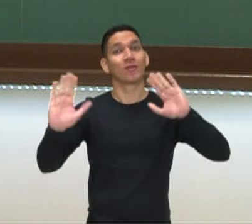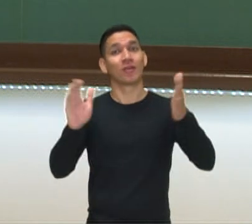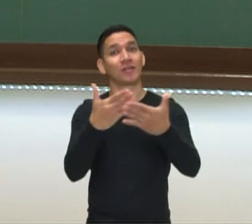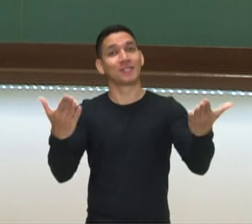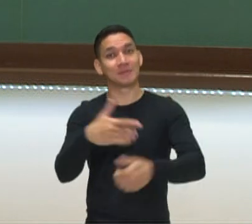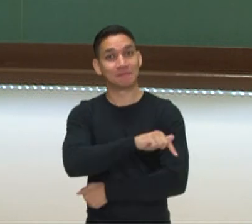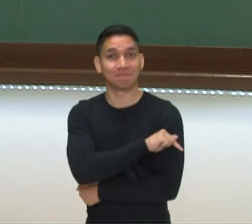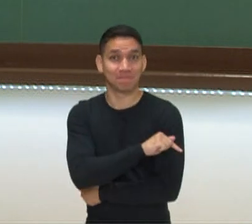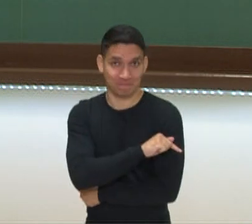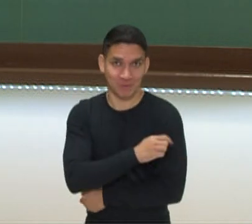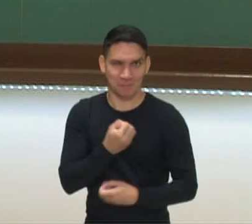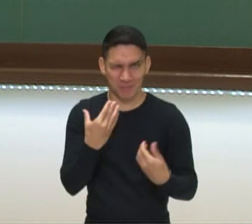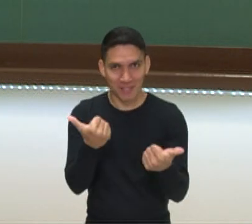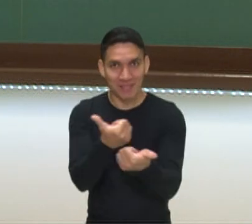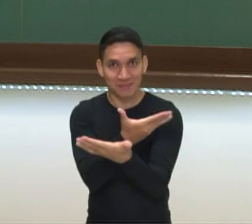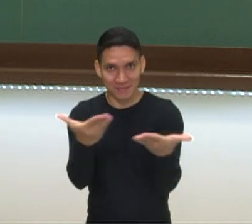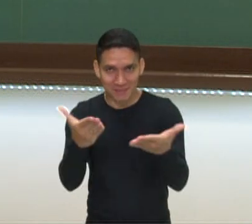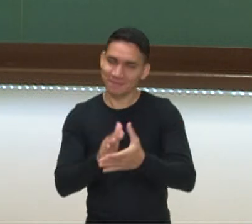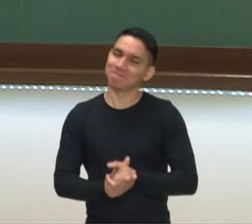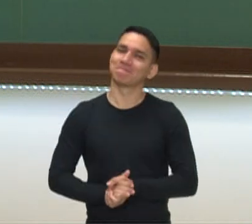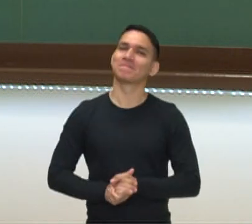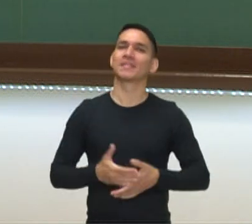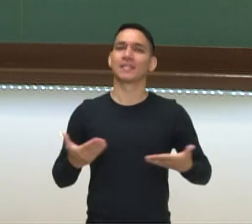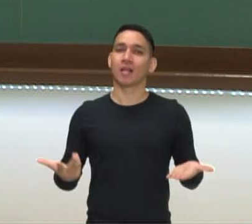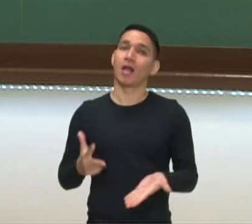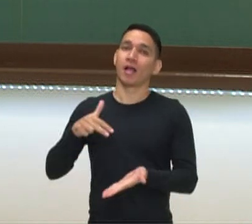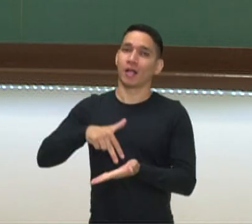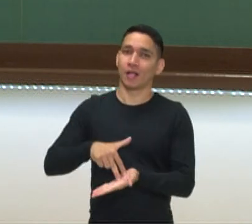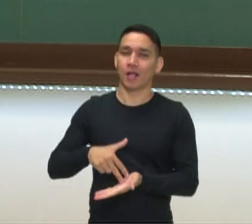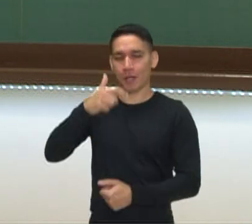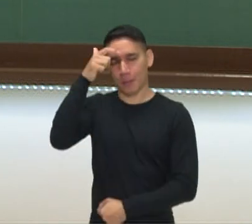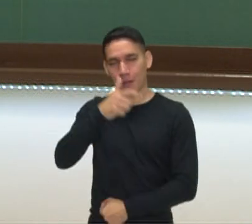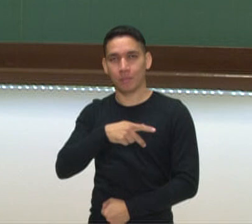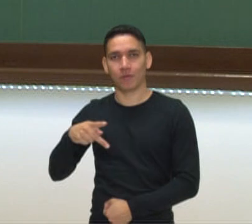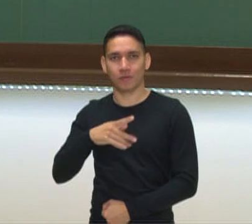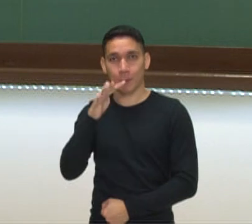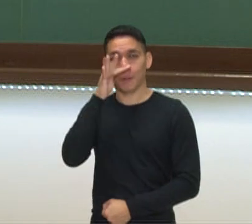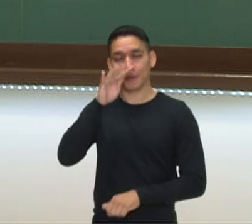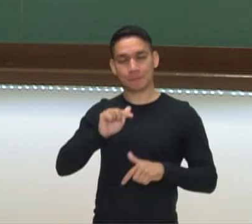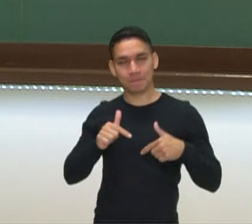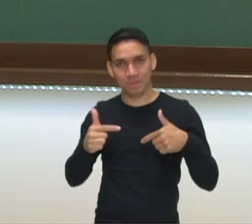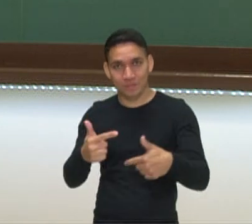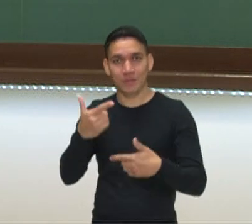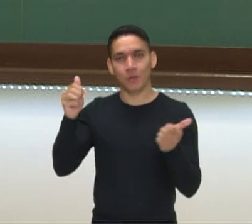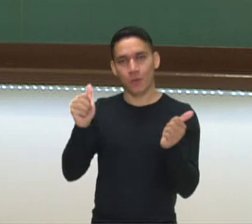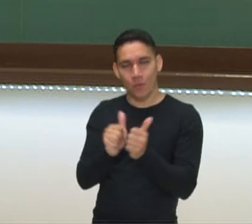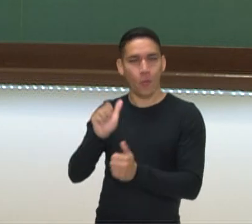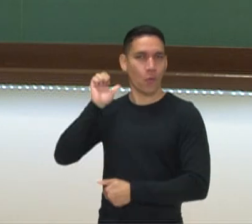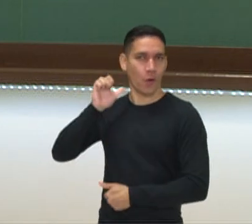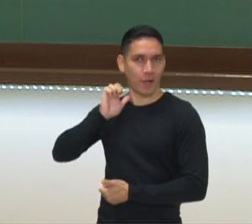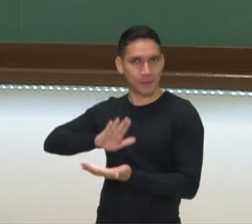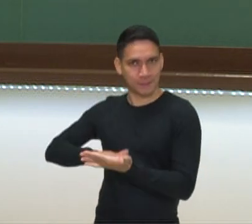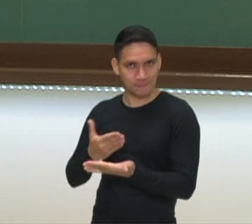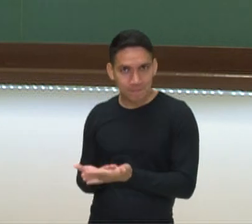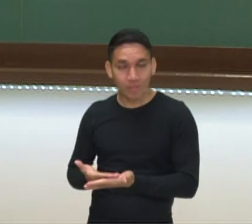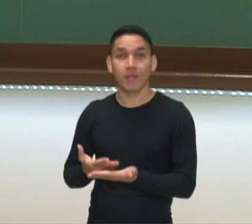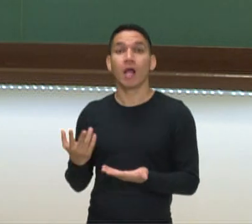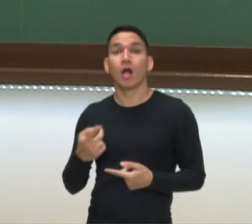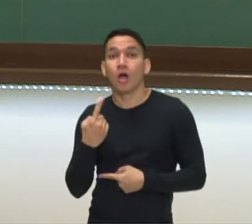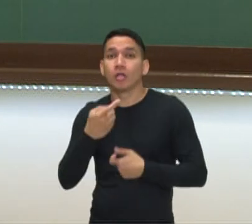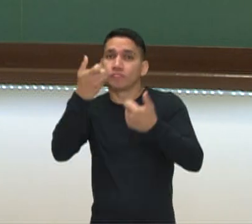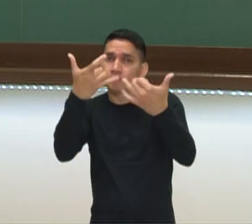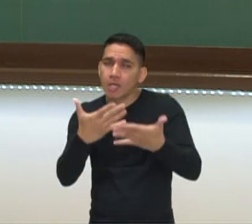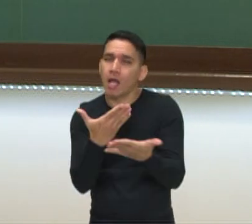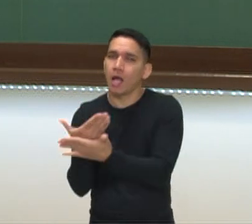Olá, sétimos anos, tudo bem com vocês? Estamos aqui eu, professora Rosilda Menger, e o Ezion, nosso intérprete, para mais